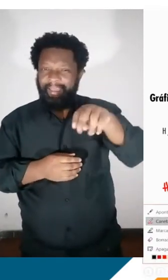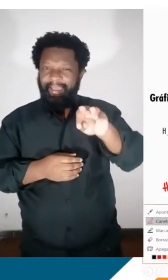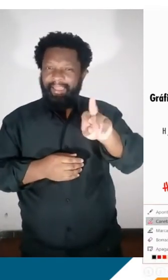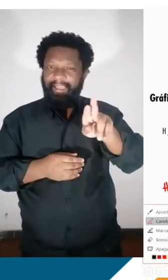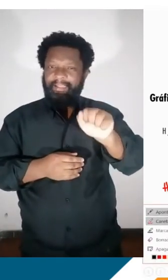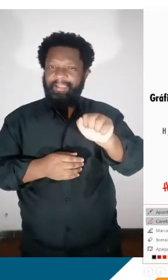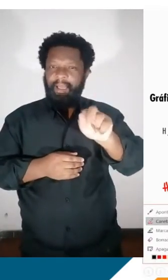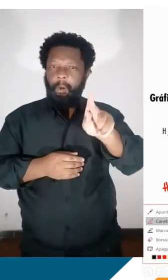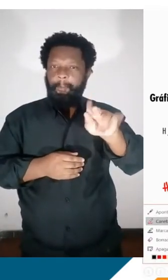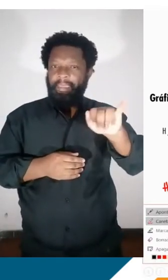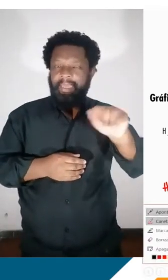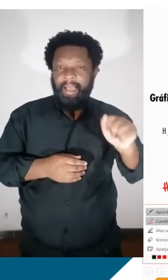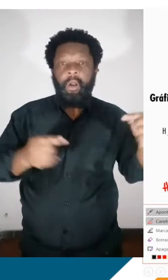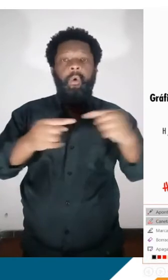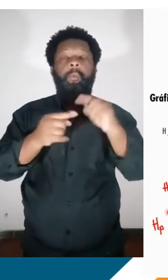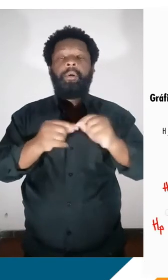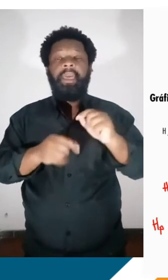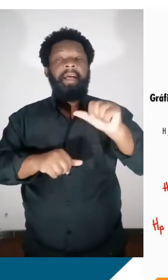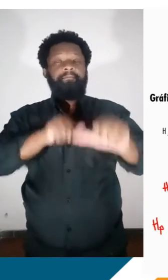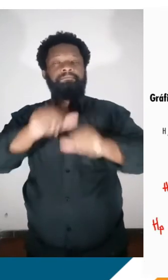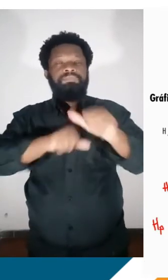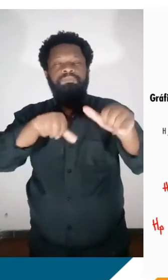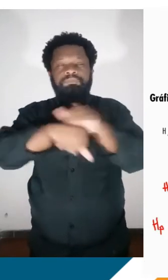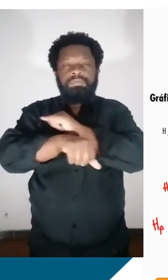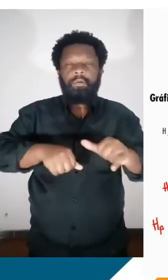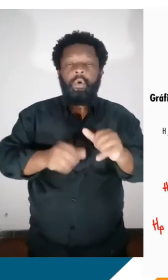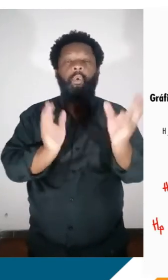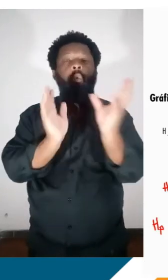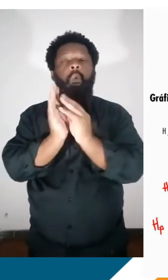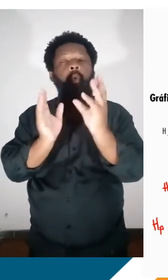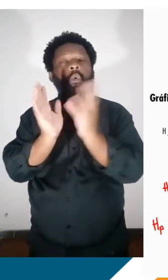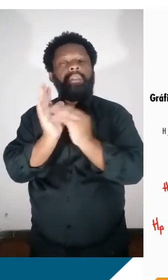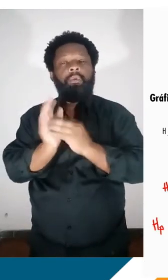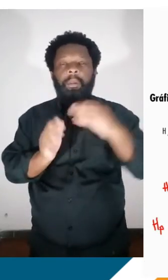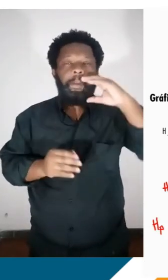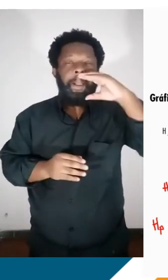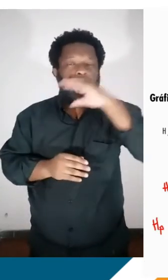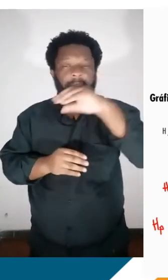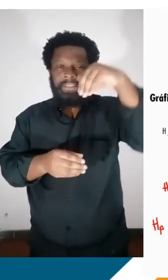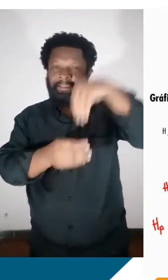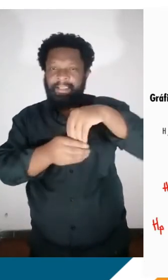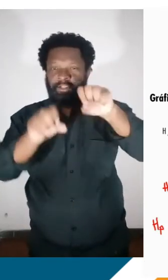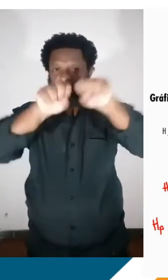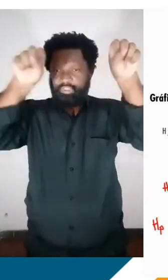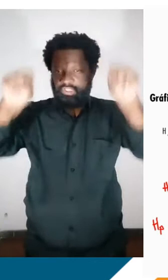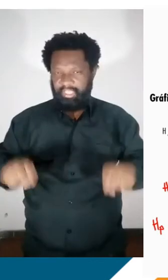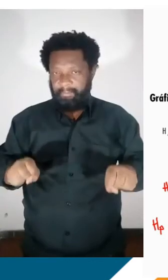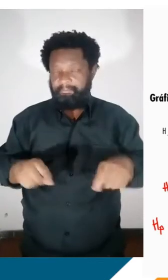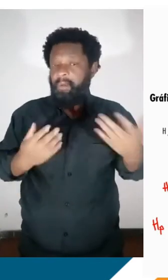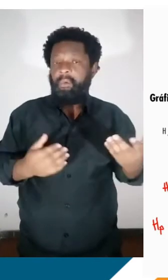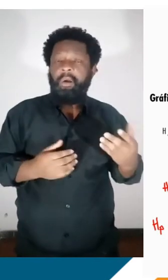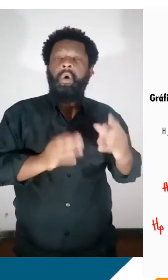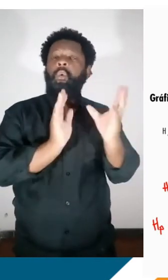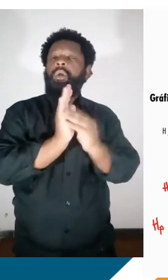a variação do conteúdo calórico do teu sistema? Então, olha só, qual era o